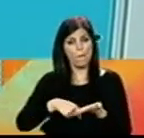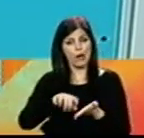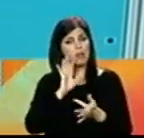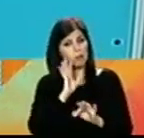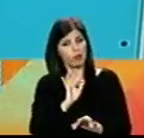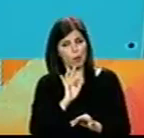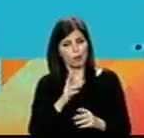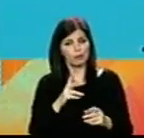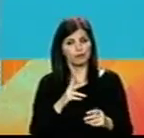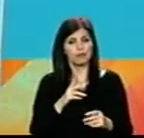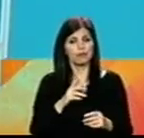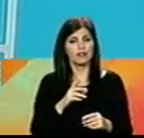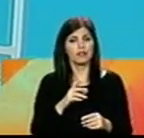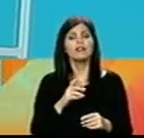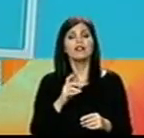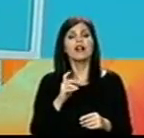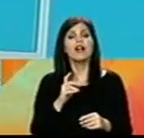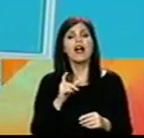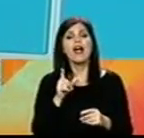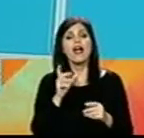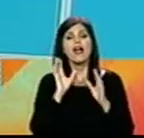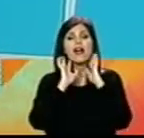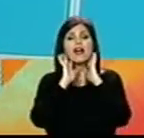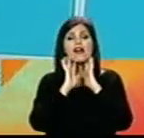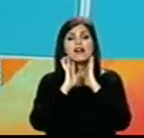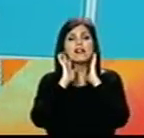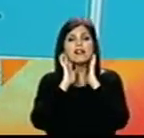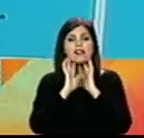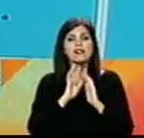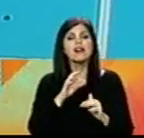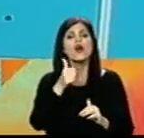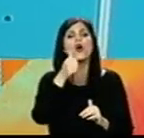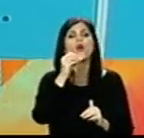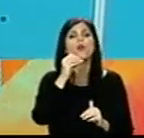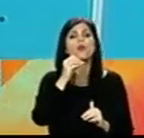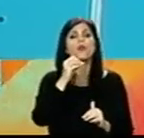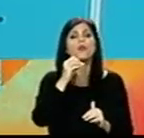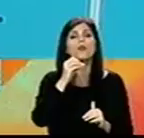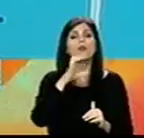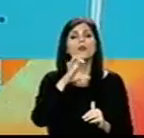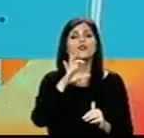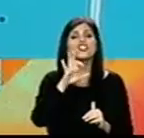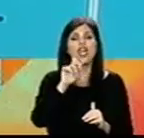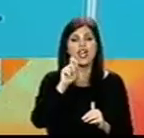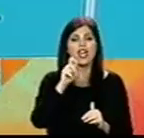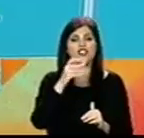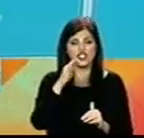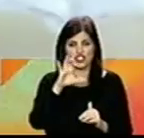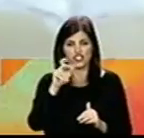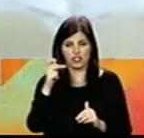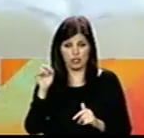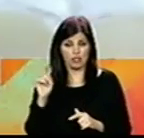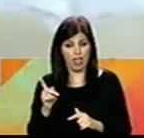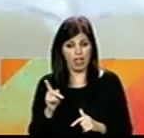las cocochas es la parte que une lo que es la boca. Sí. Bochechas. Esta parte del pescado. ¿Son bochechas? No. Con las brancas,